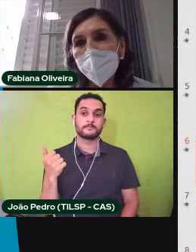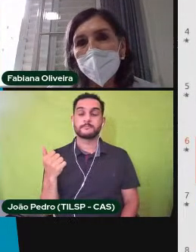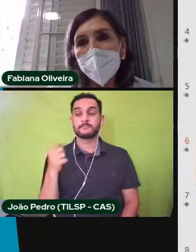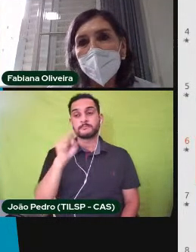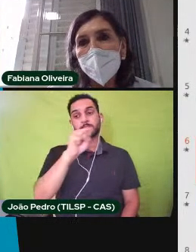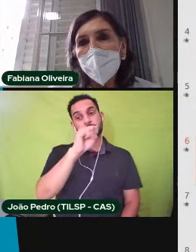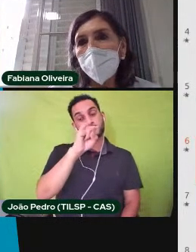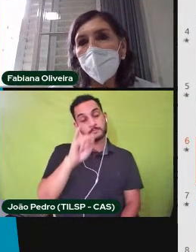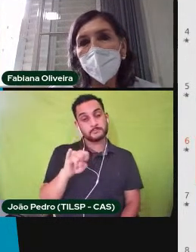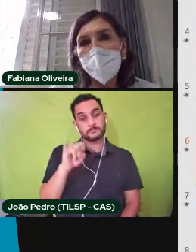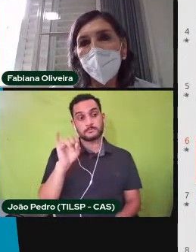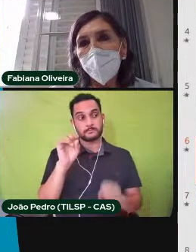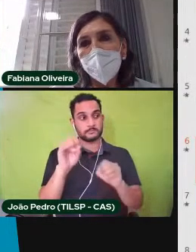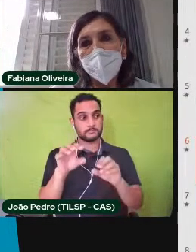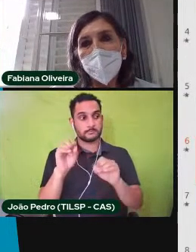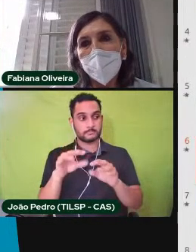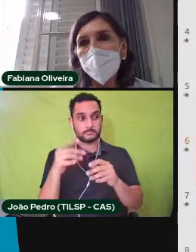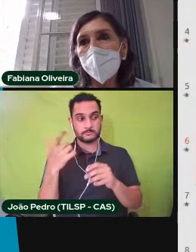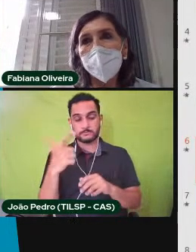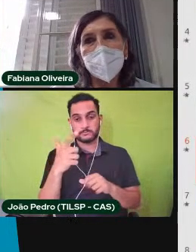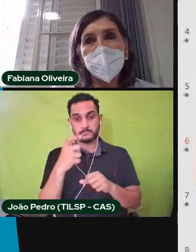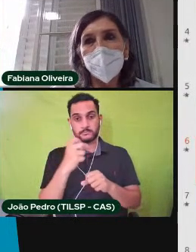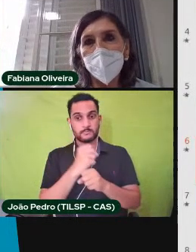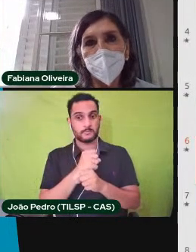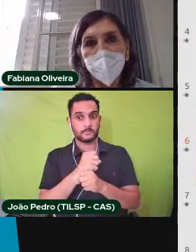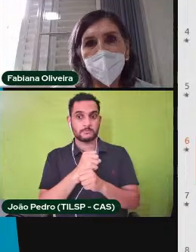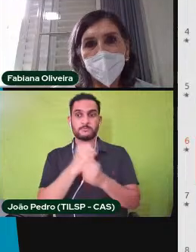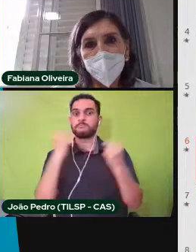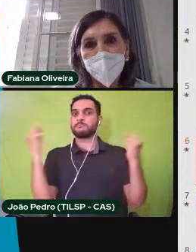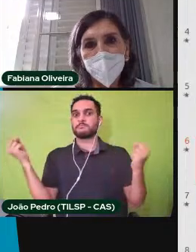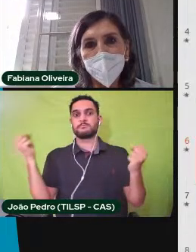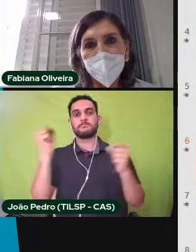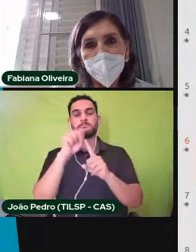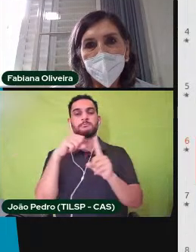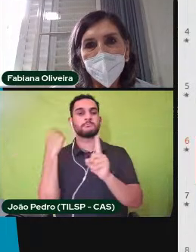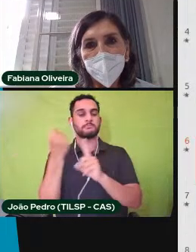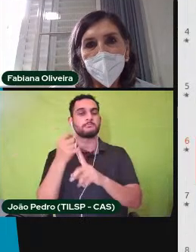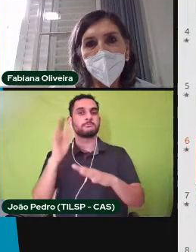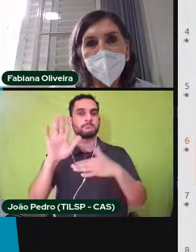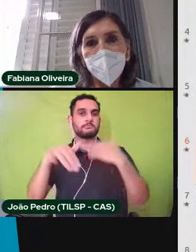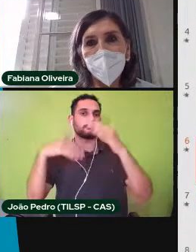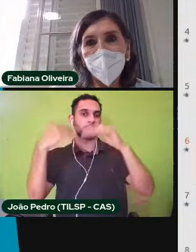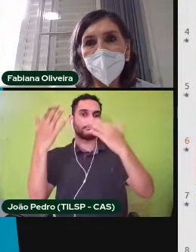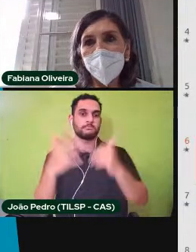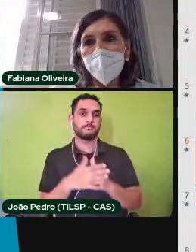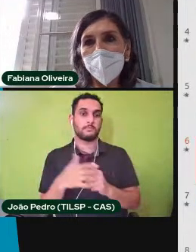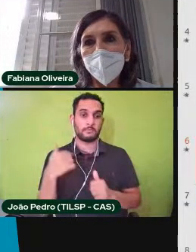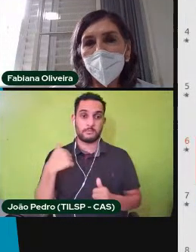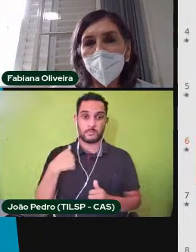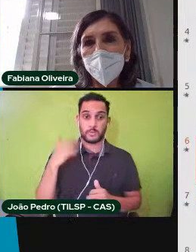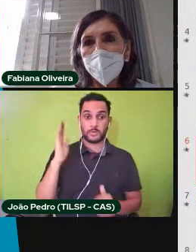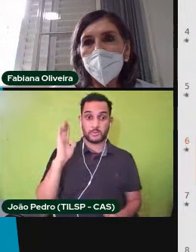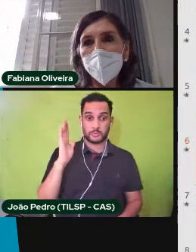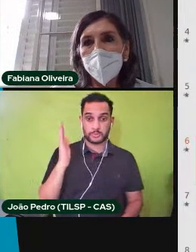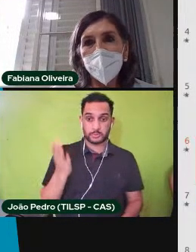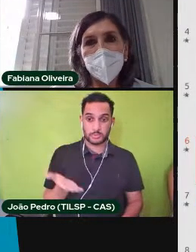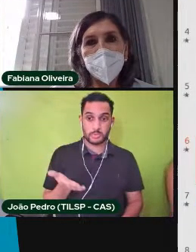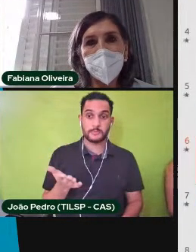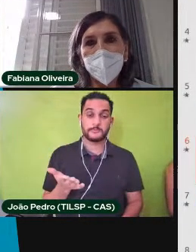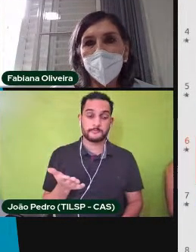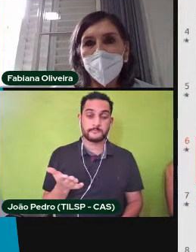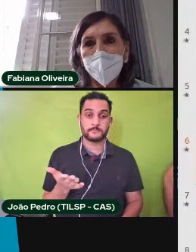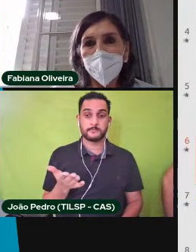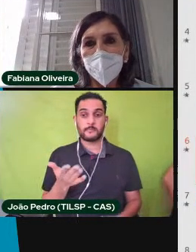educação é impossível a sociedade evoluir. Eu que sou de origem de